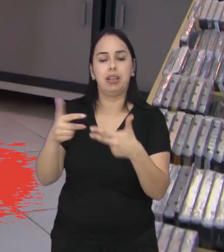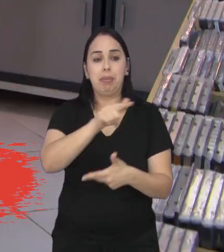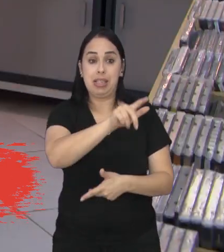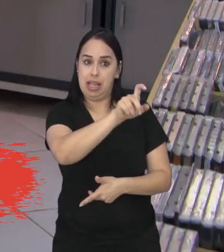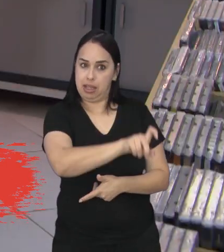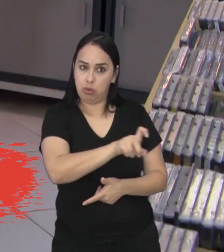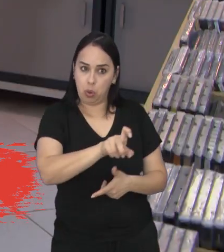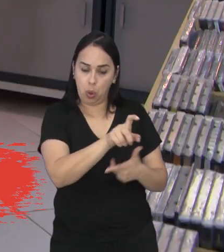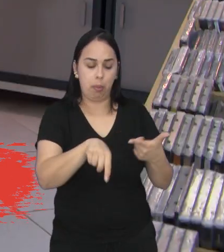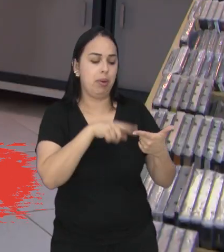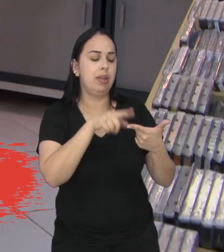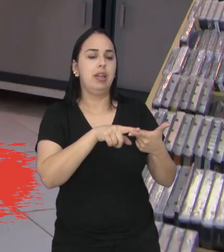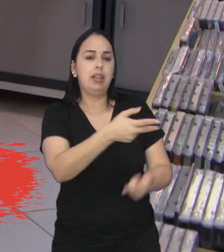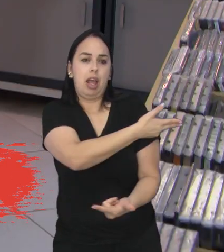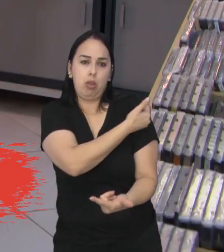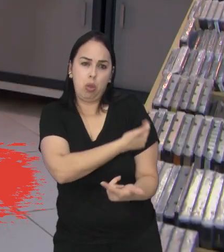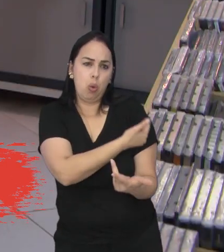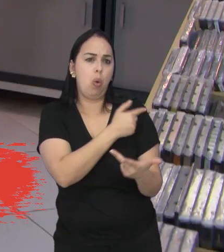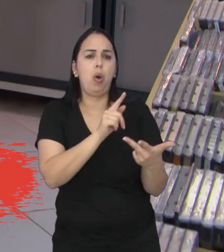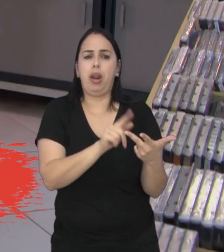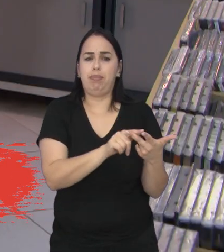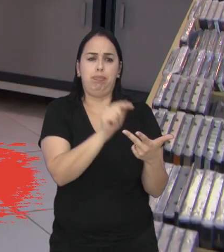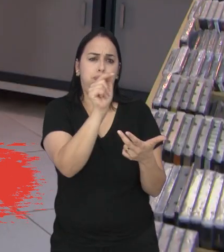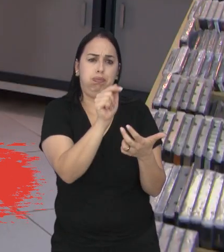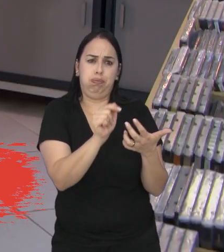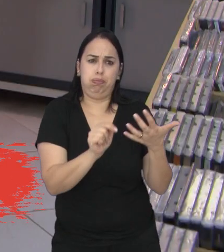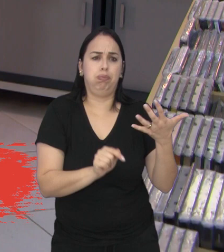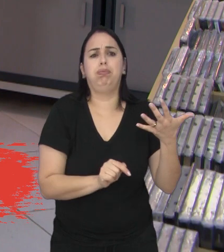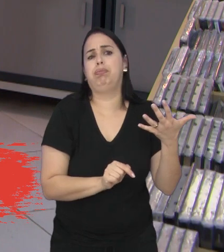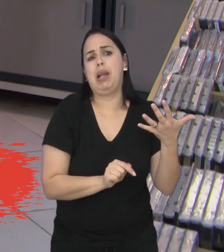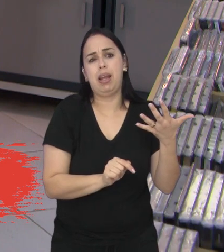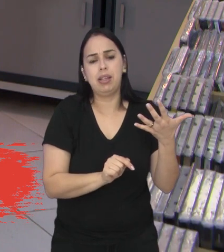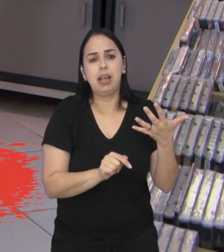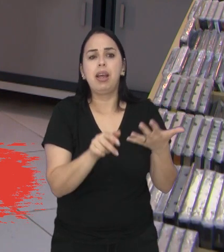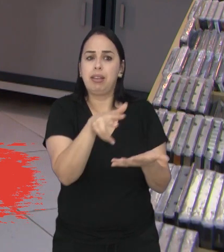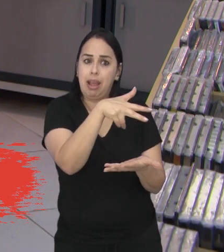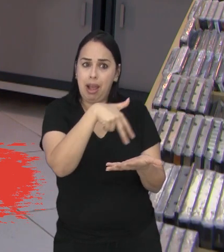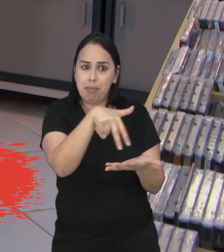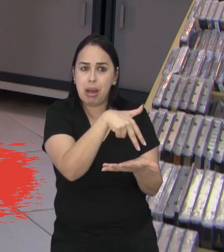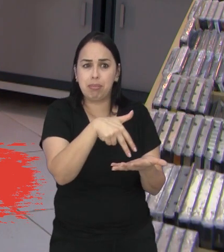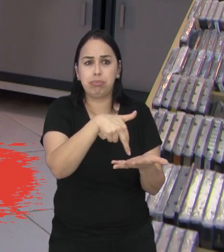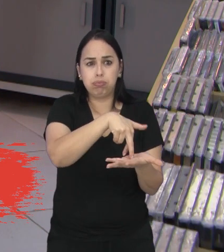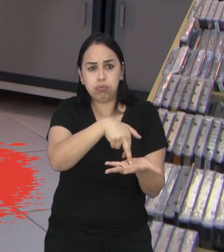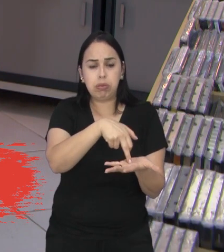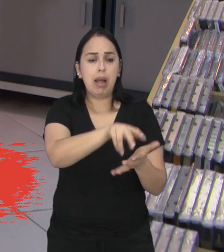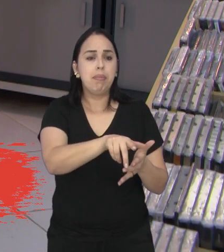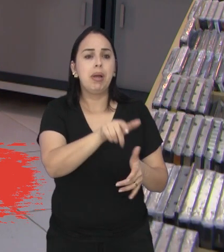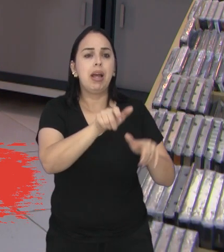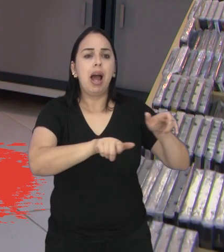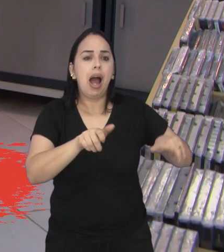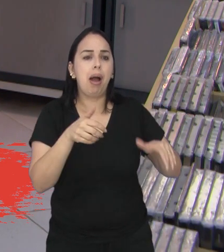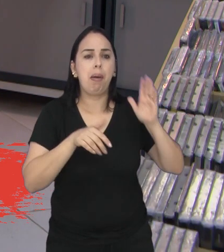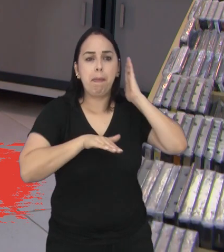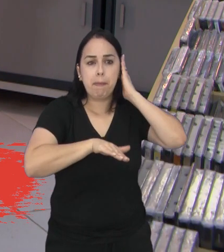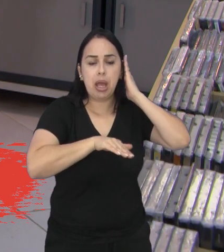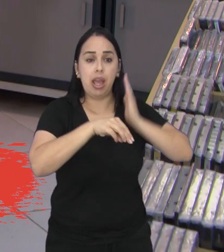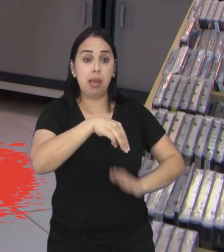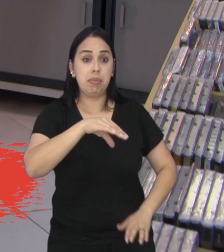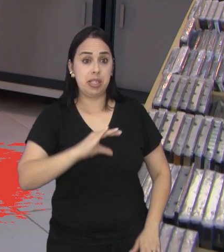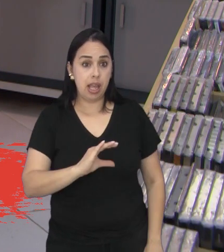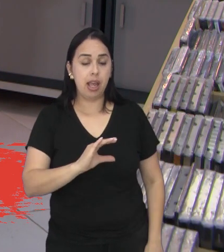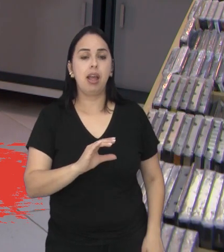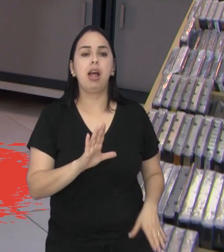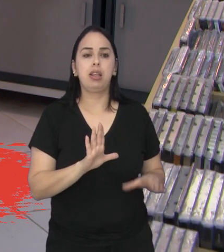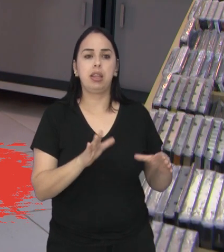gente tem grafiteira, tatuadora, enfim, big girl, né, que dança, enfim,